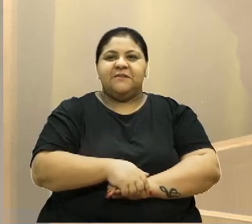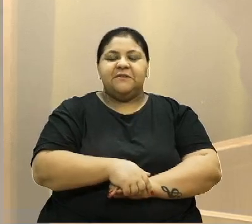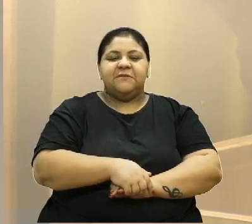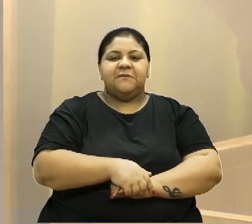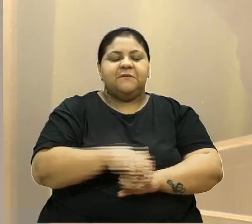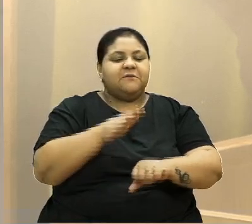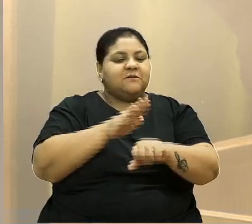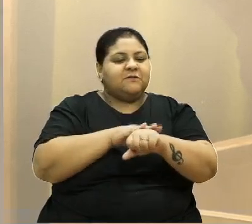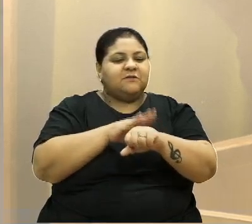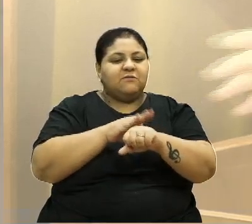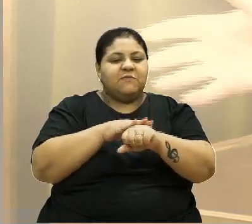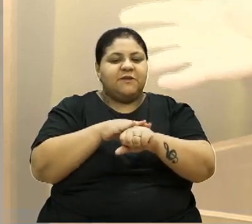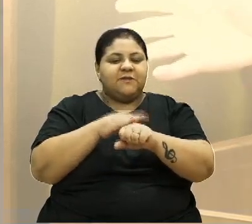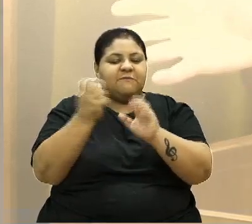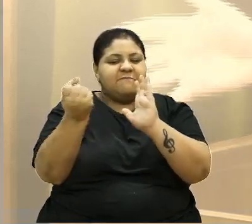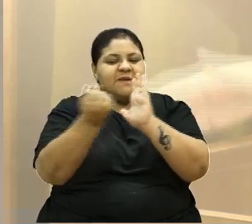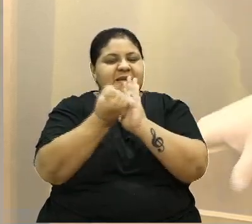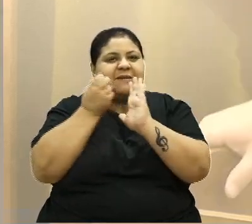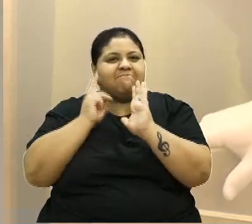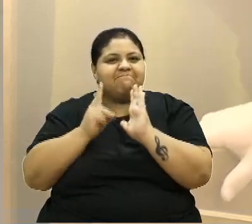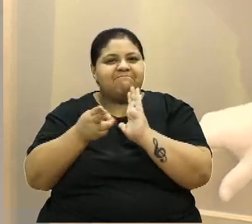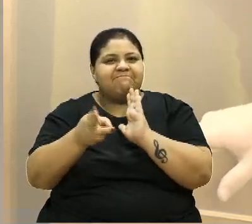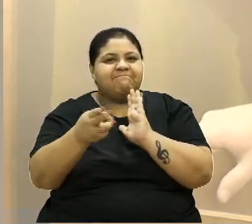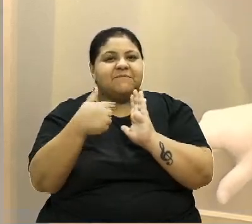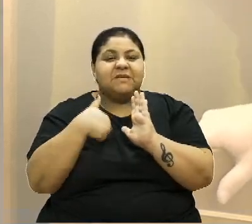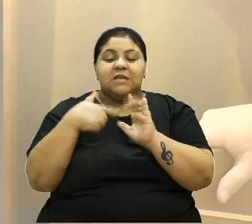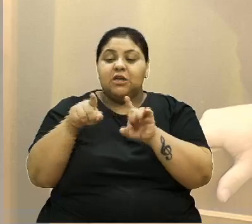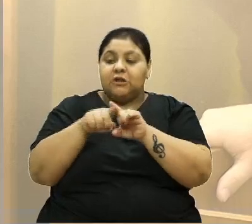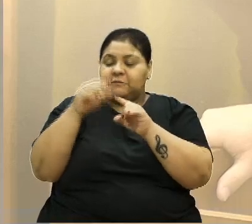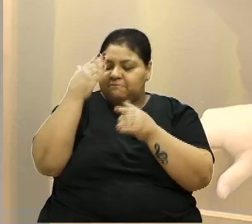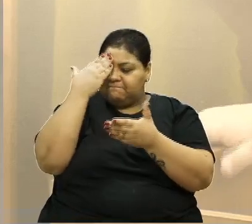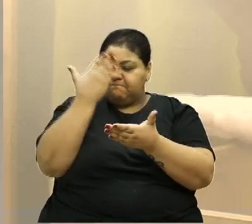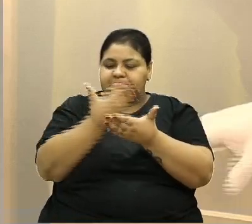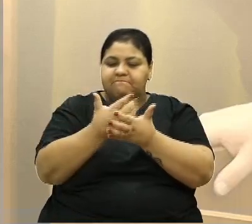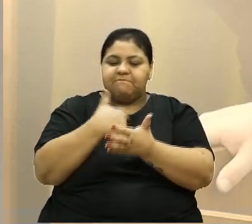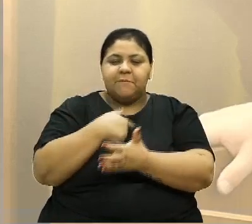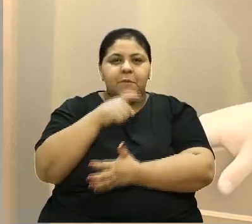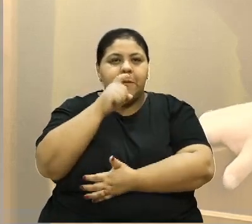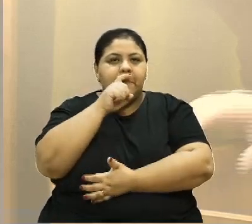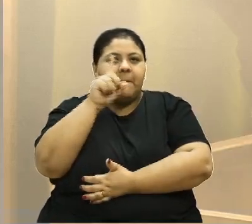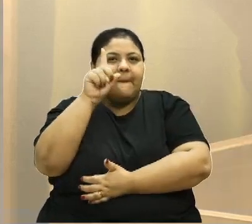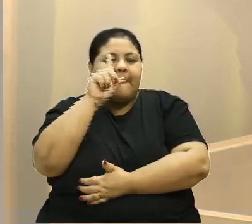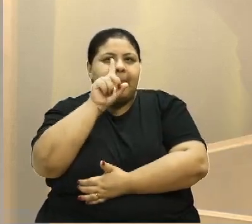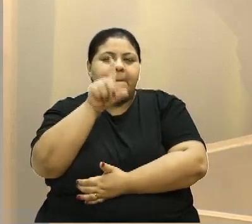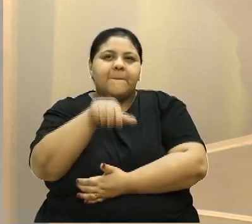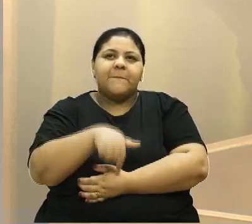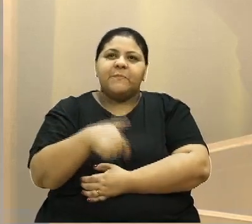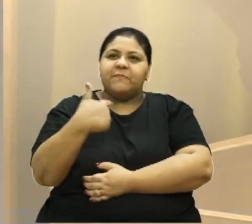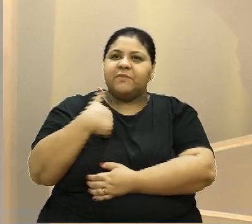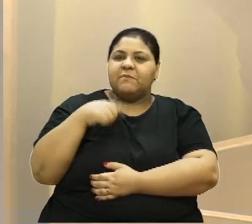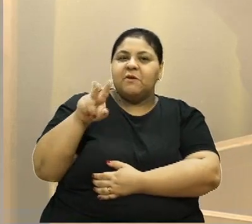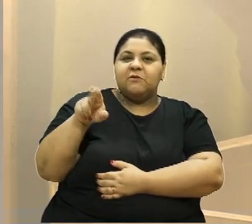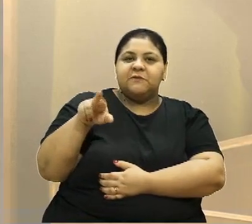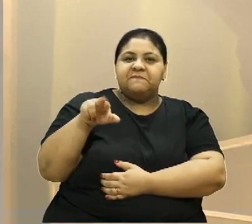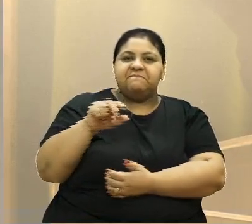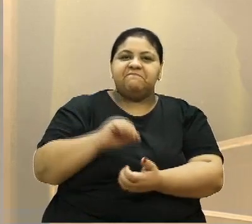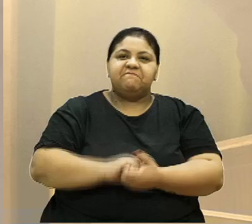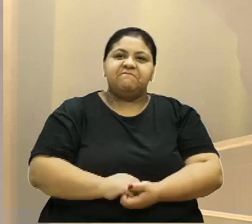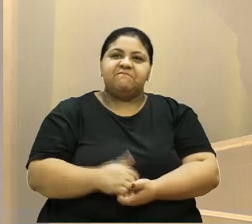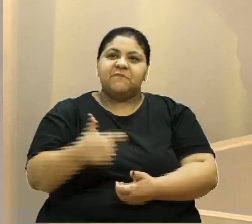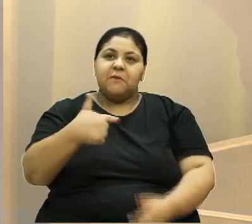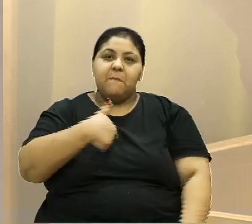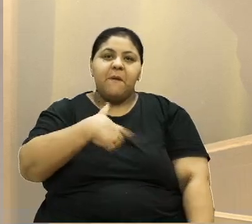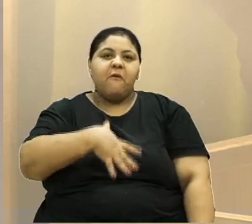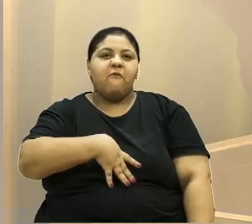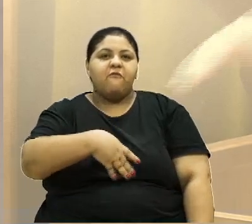sem dúvida nenhuma, para sempre. E sem dúvida nenhuma, né, agradecer meu pai, minha mãe, meus irmãos e o meu